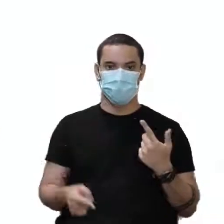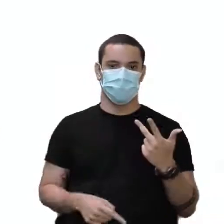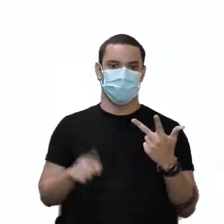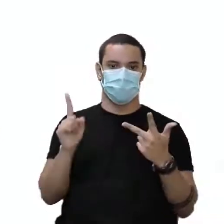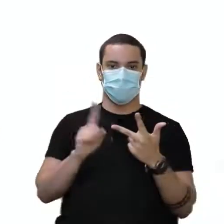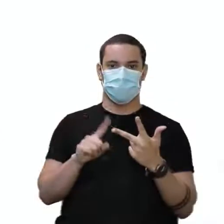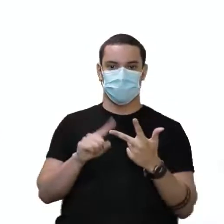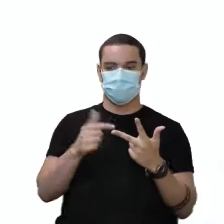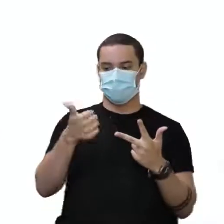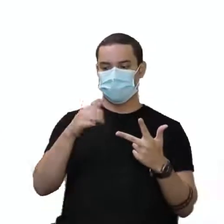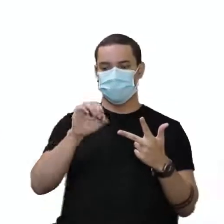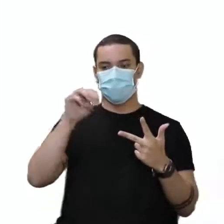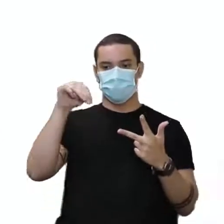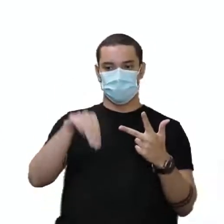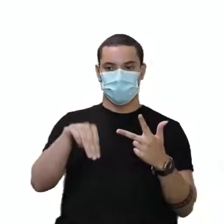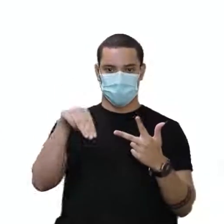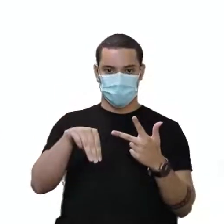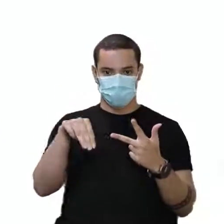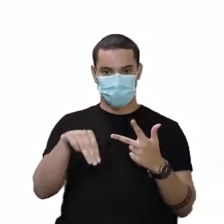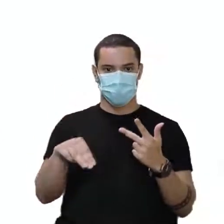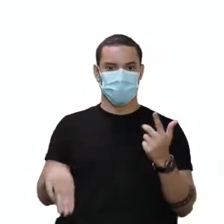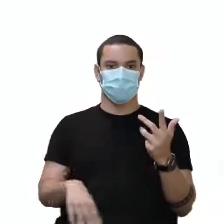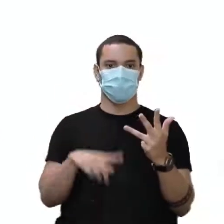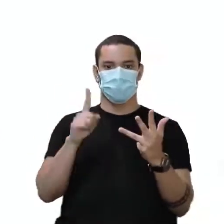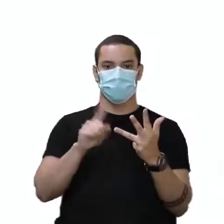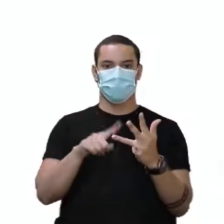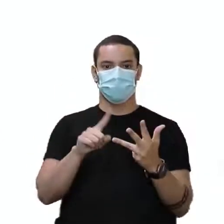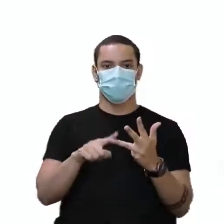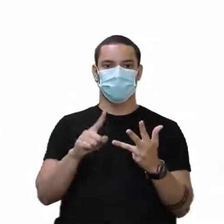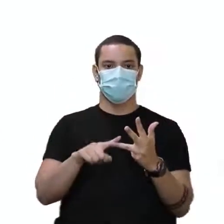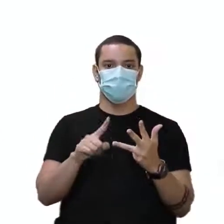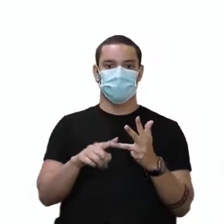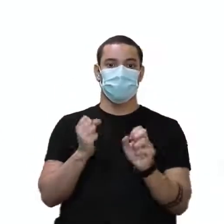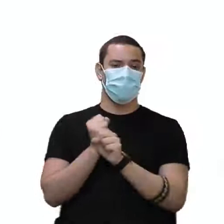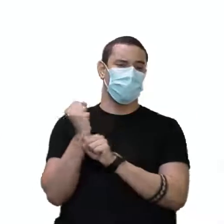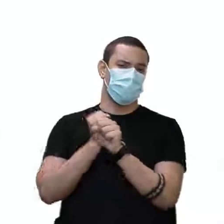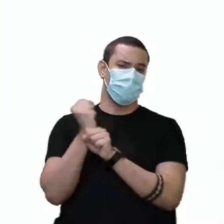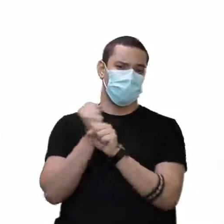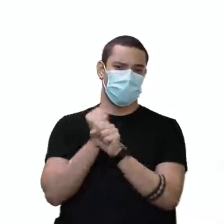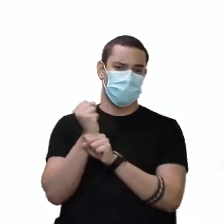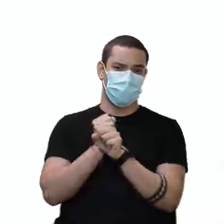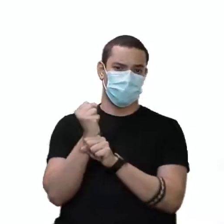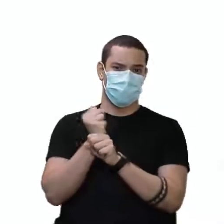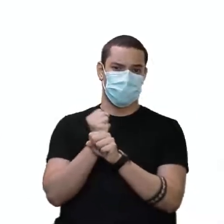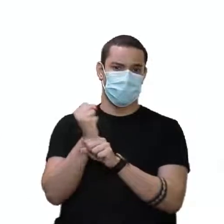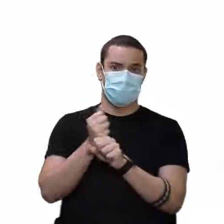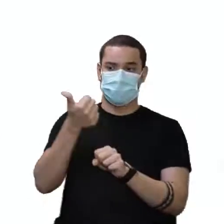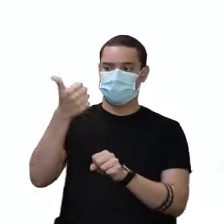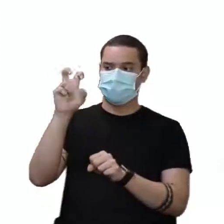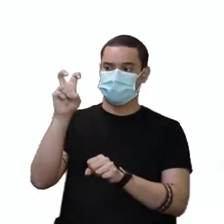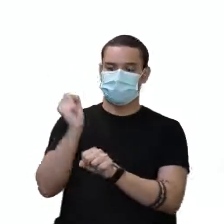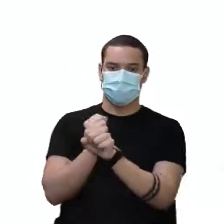10 minutes, 10 minutos. Years, anos. 15 years, 15 anos.